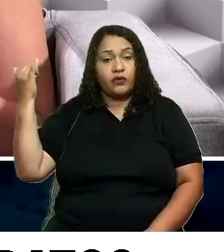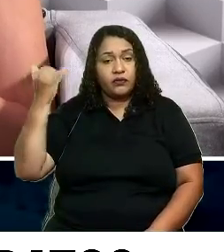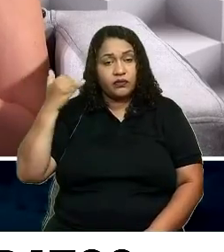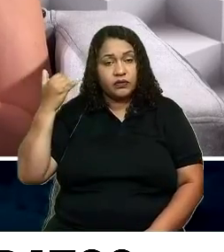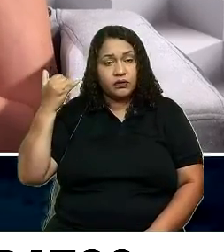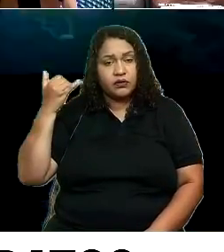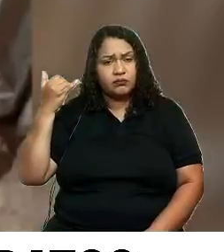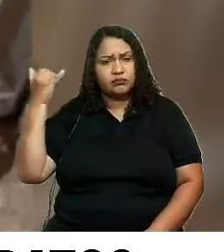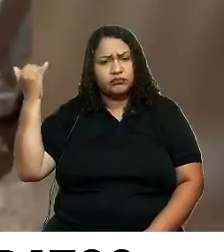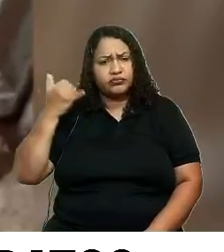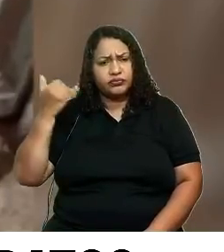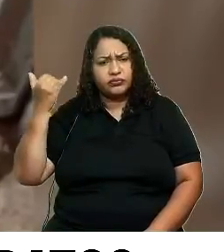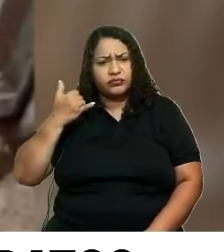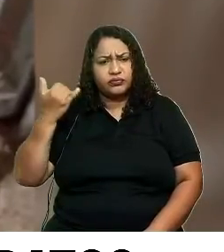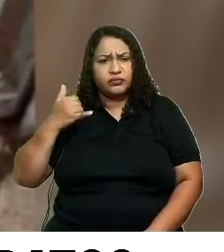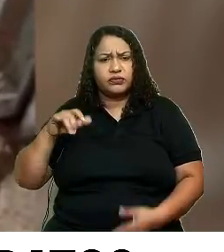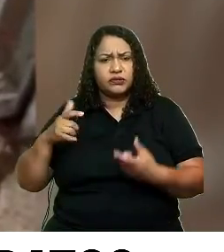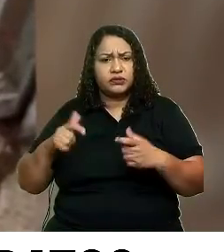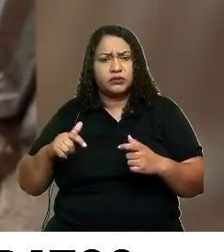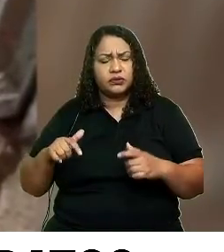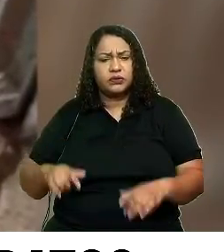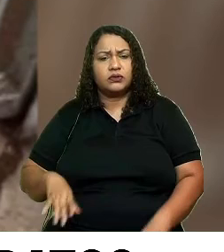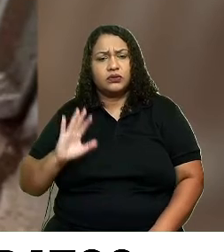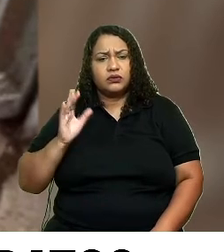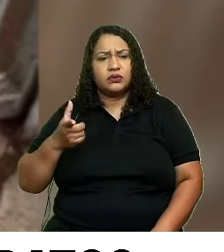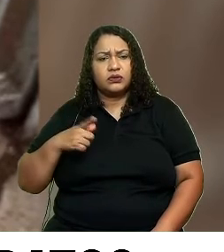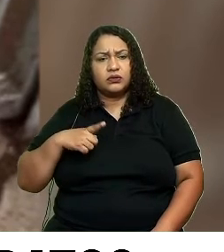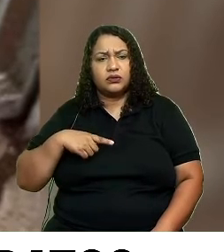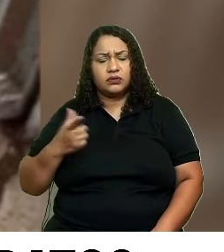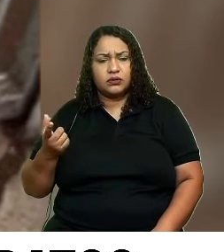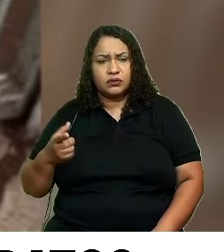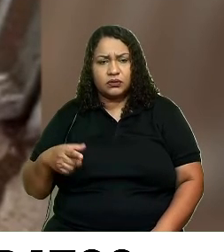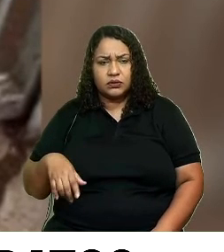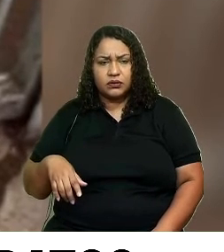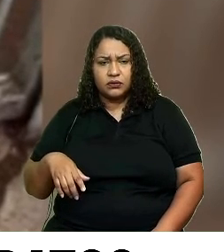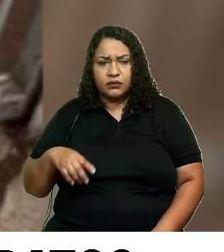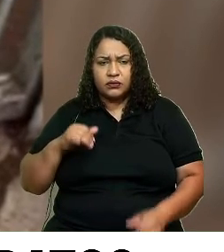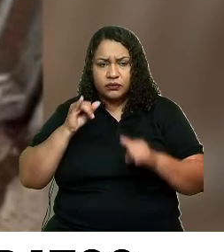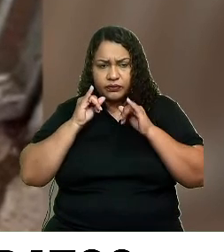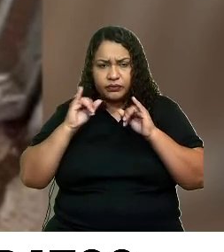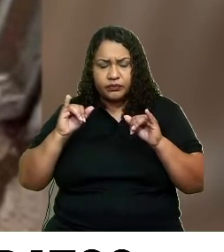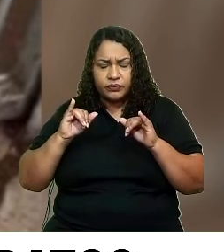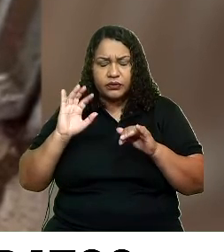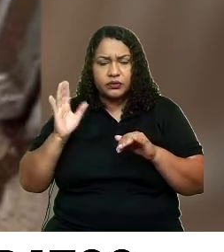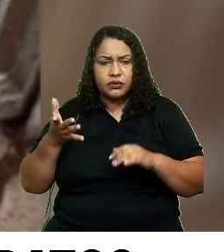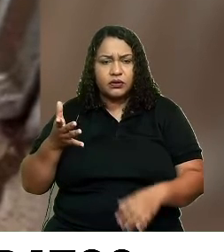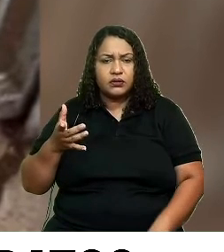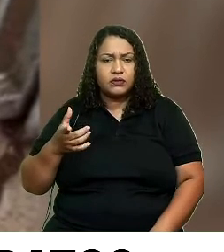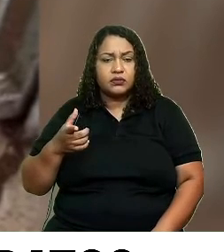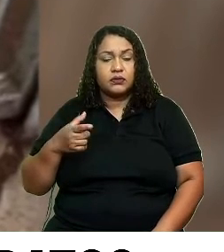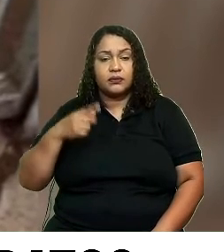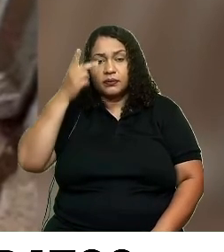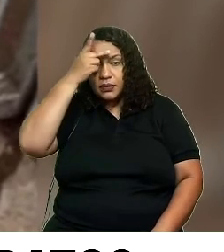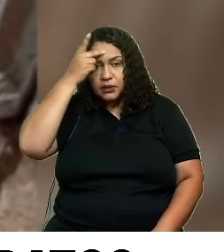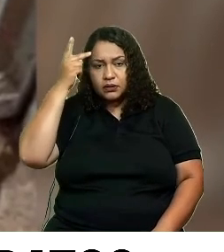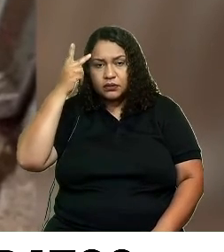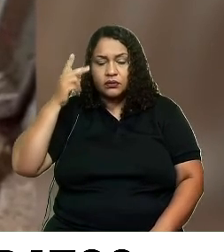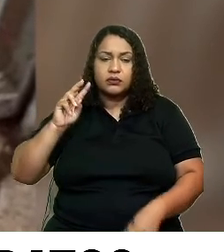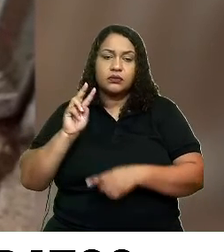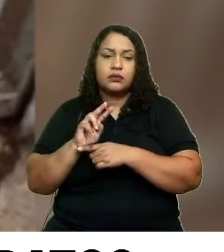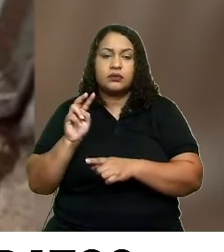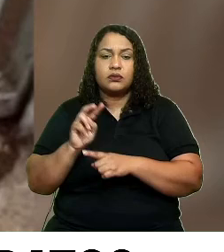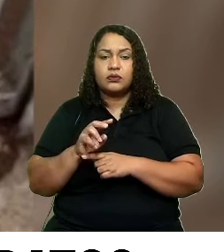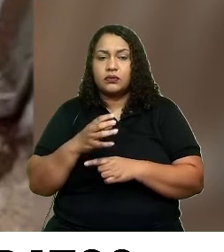recebeu denúncias várias denúncias aí do local esse local já tinha sido denunciado os outros outras vezes né já tinha